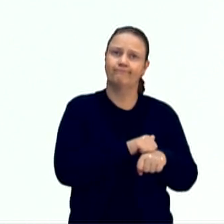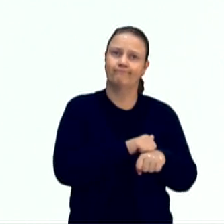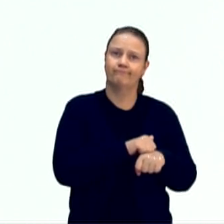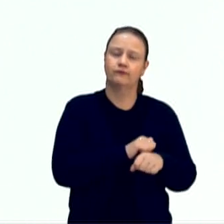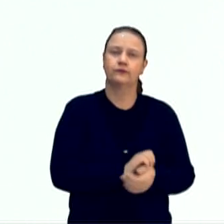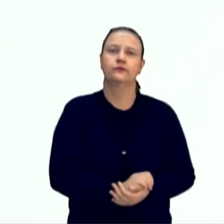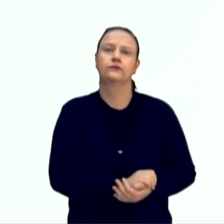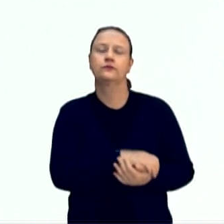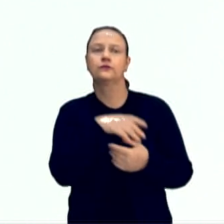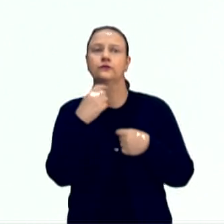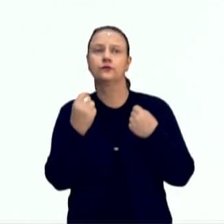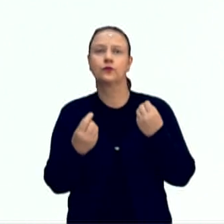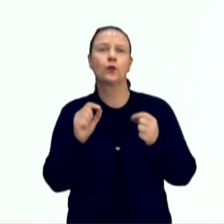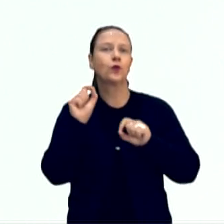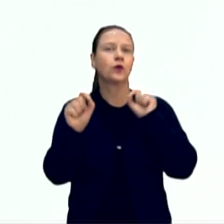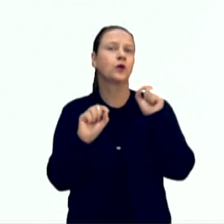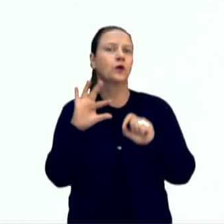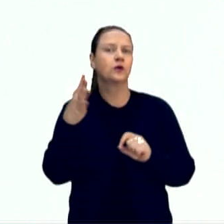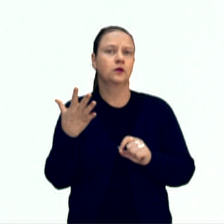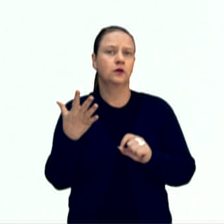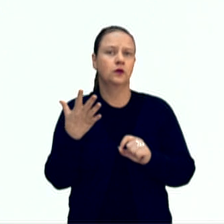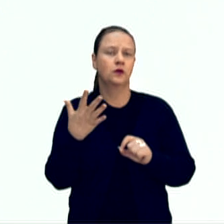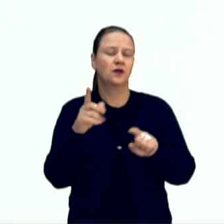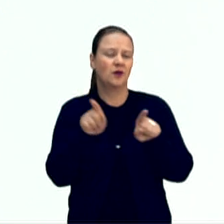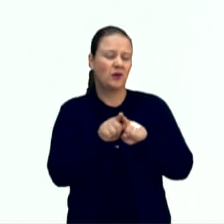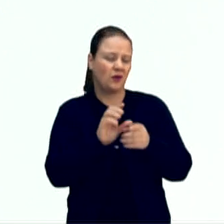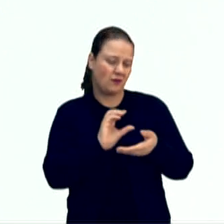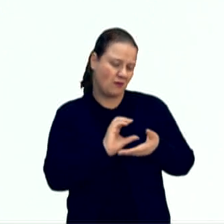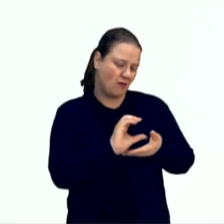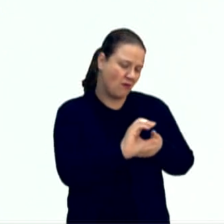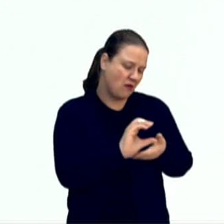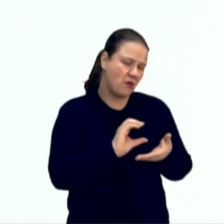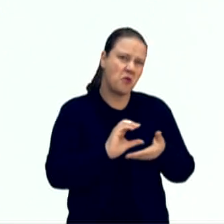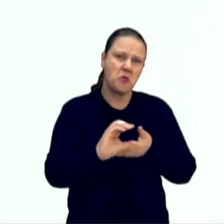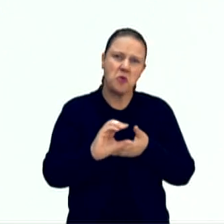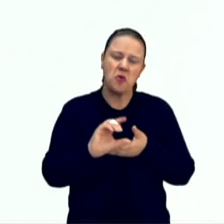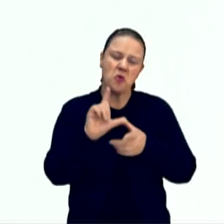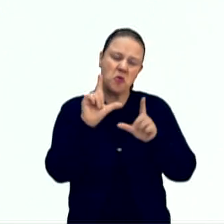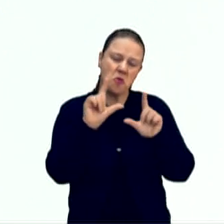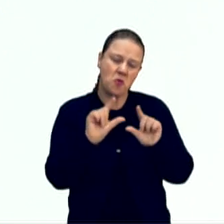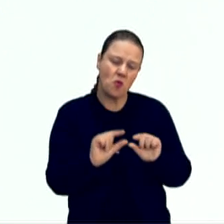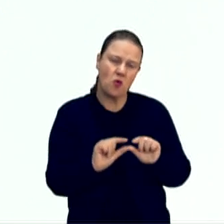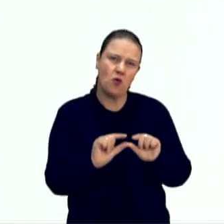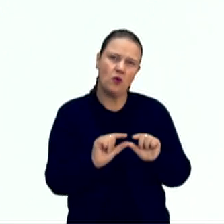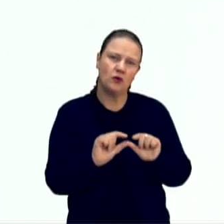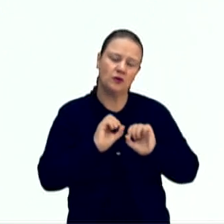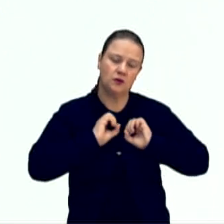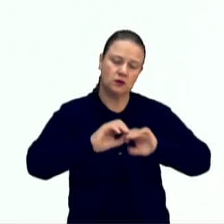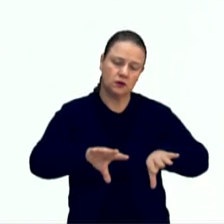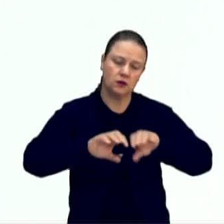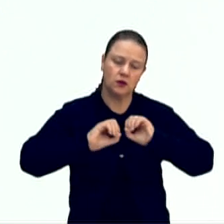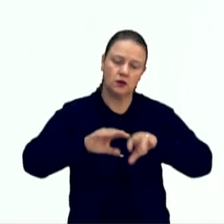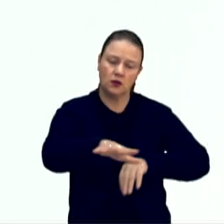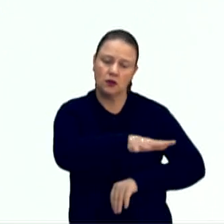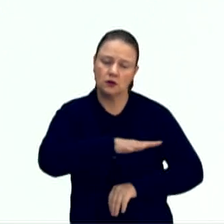ok? Ou os baixos investimentos na educação, baixo incentivo na educação é